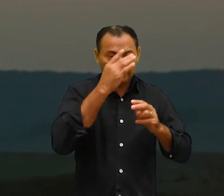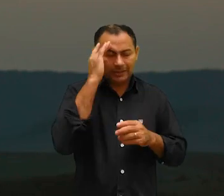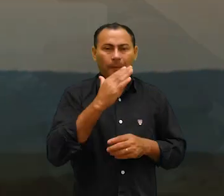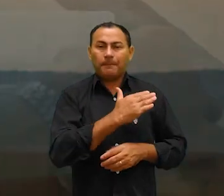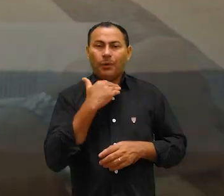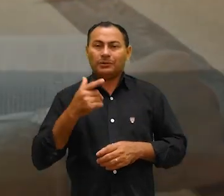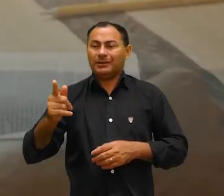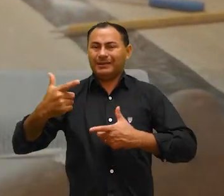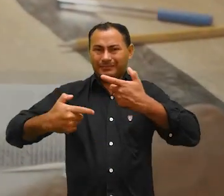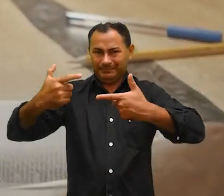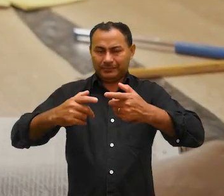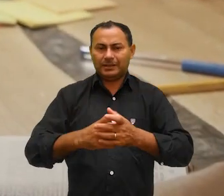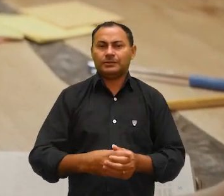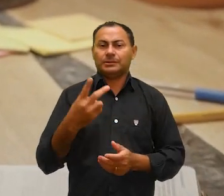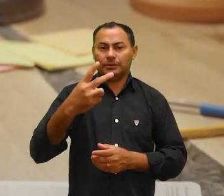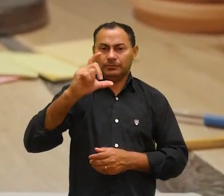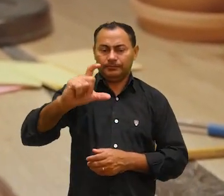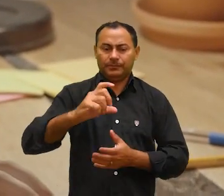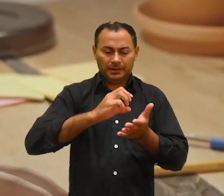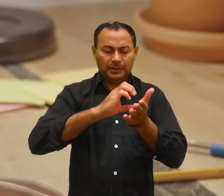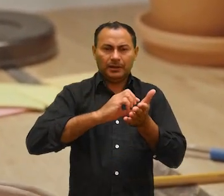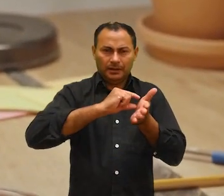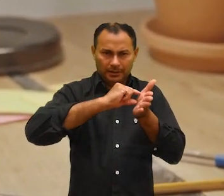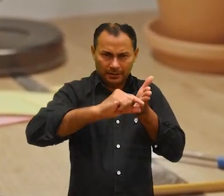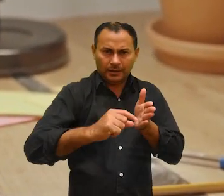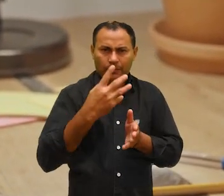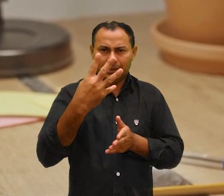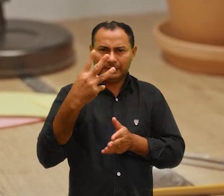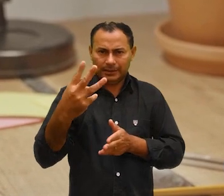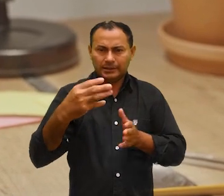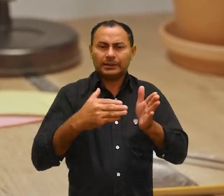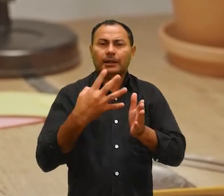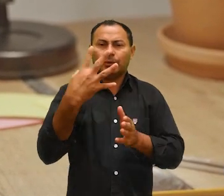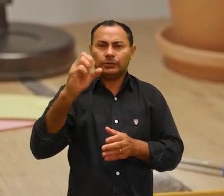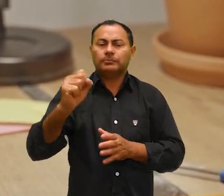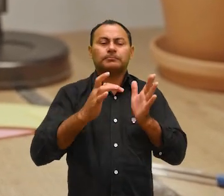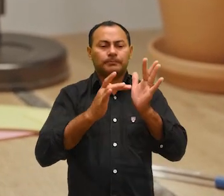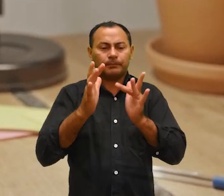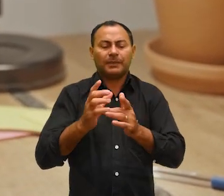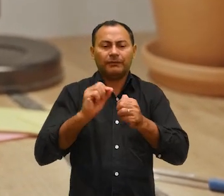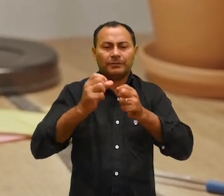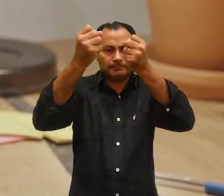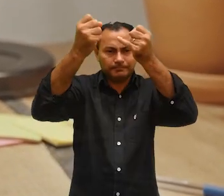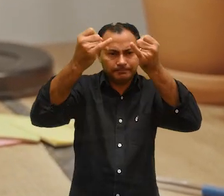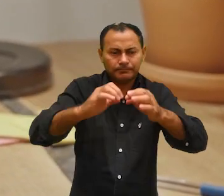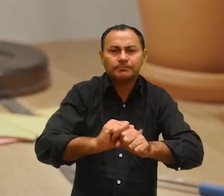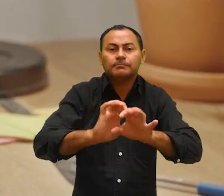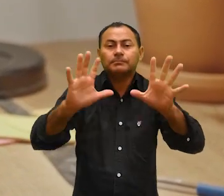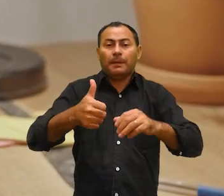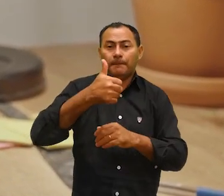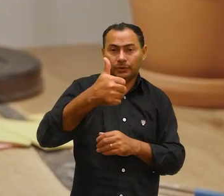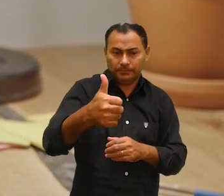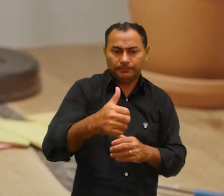considerado morto. No segundo parágrafo dos versículos 43 até o 48, Jesus faz uma declaração